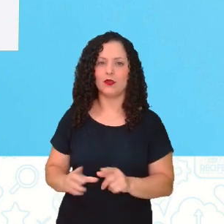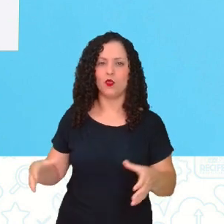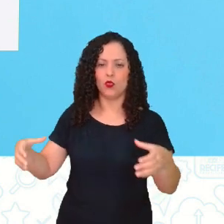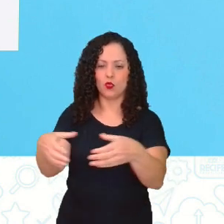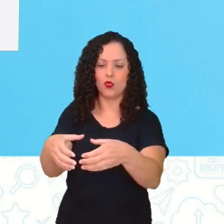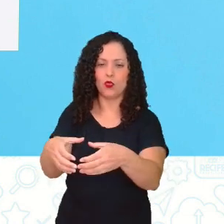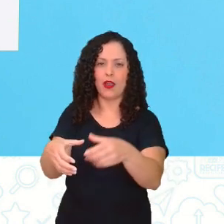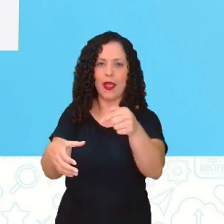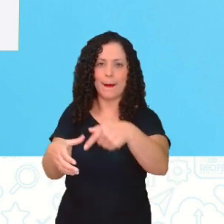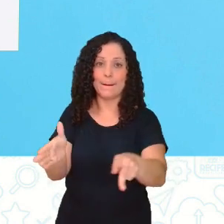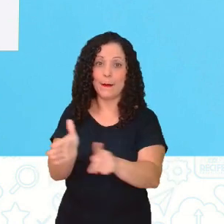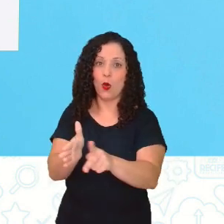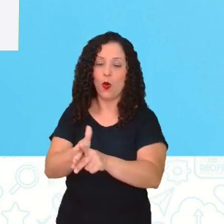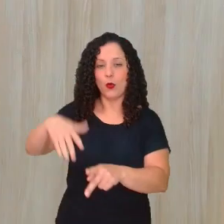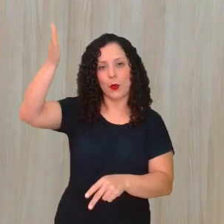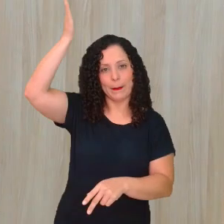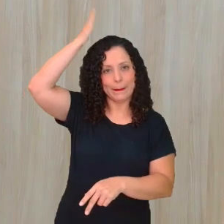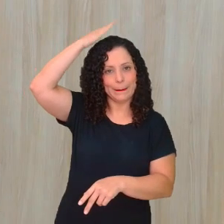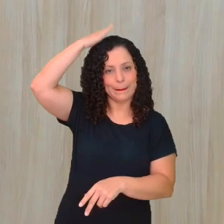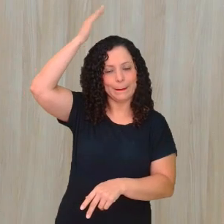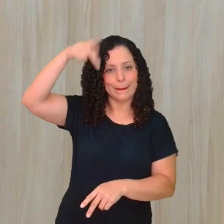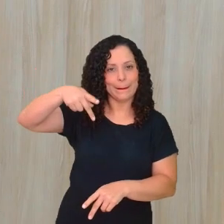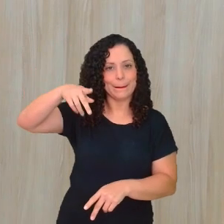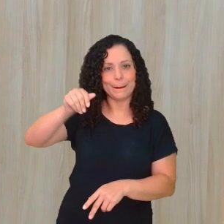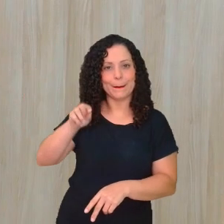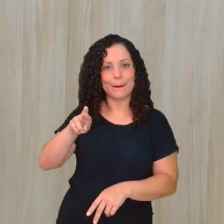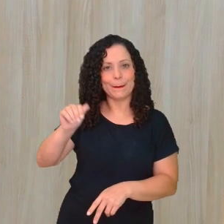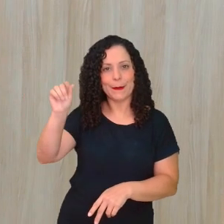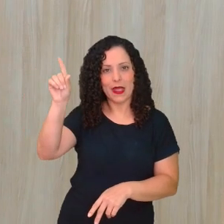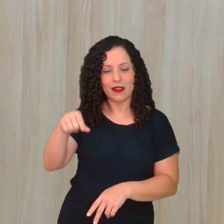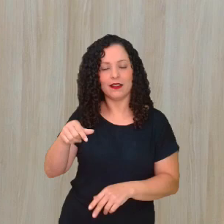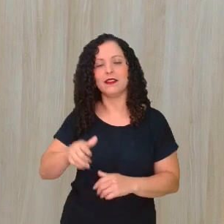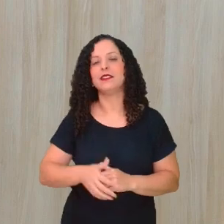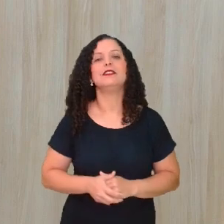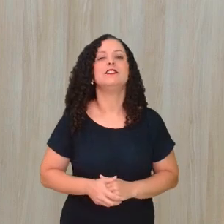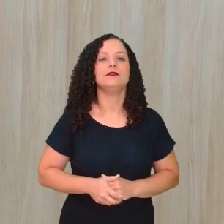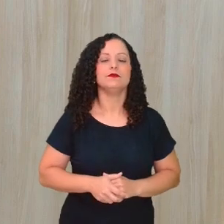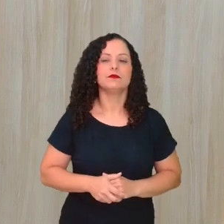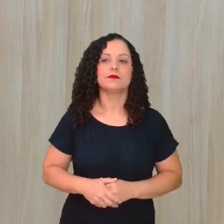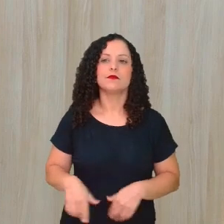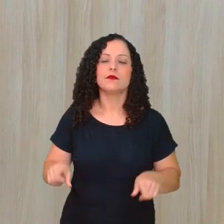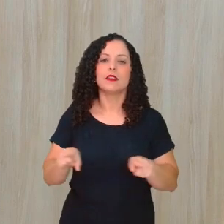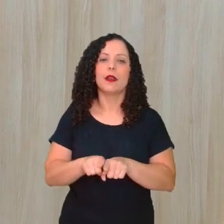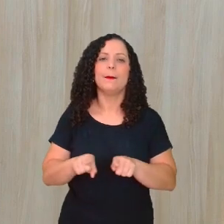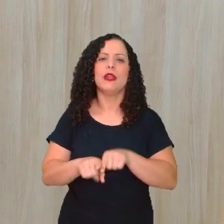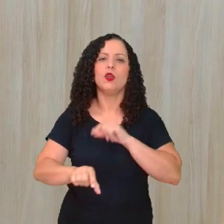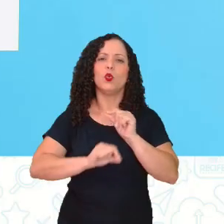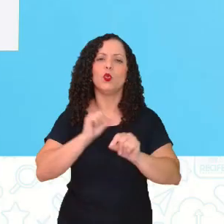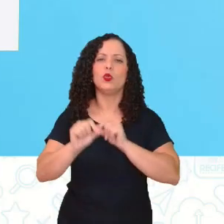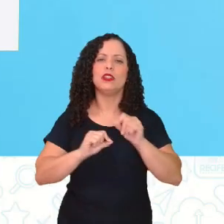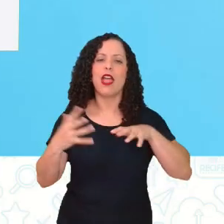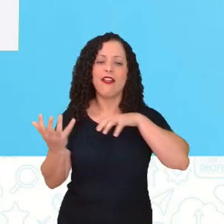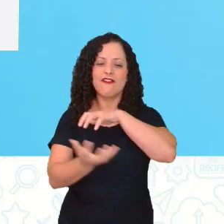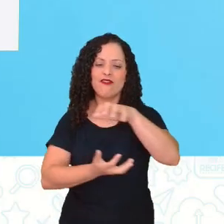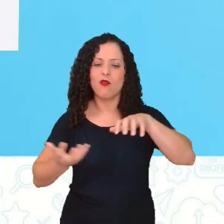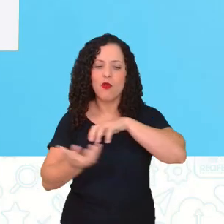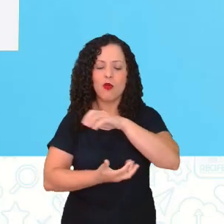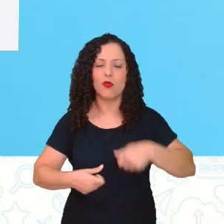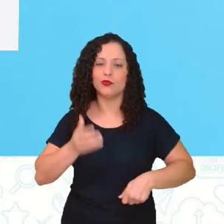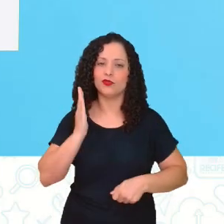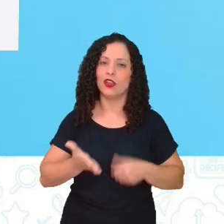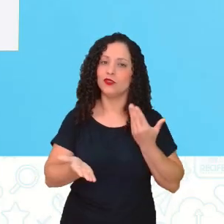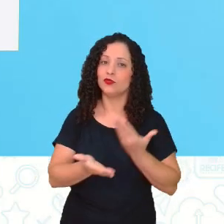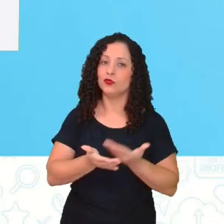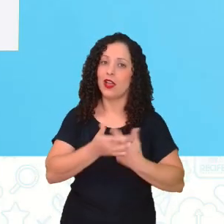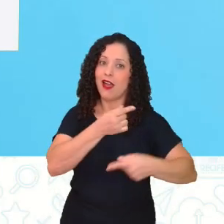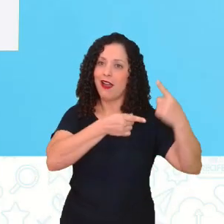do Grão-Pará, certo? Outra revolta que a gente também já conversou aqui em aulas passadas